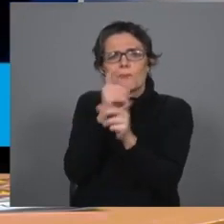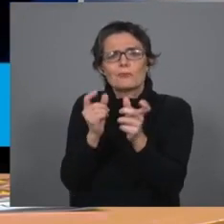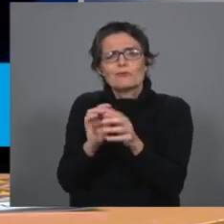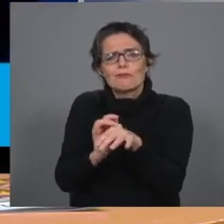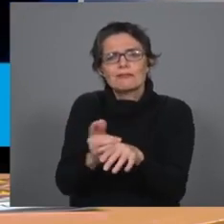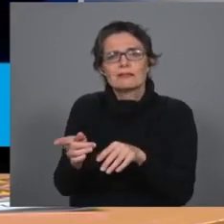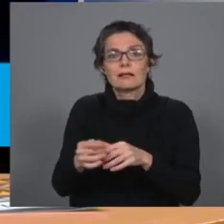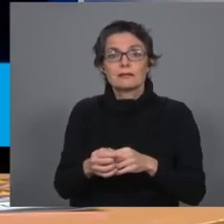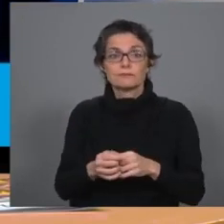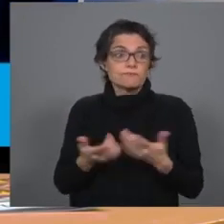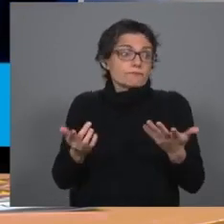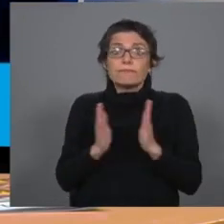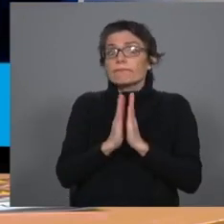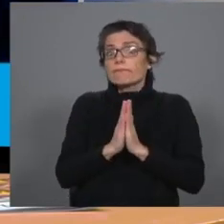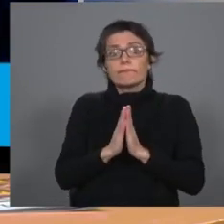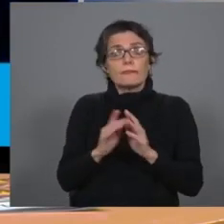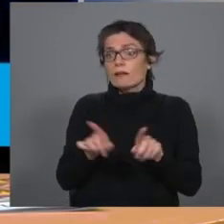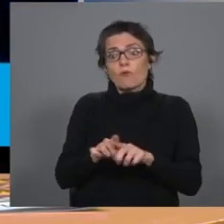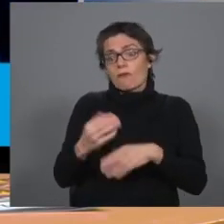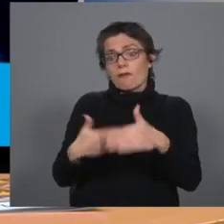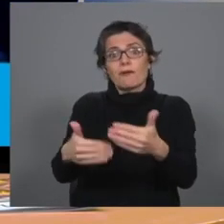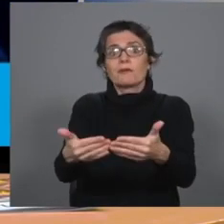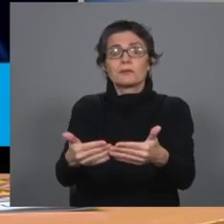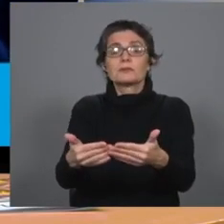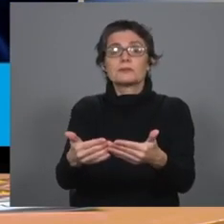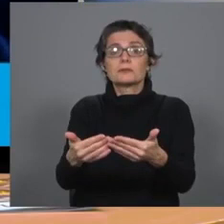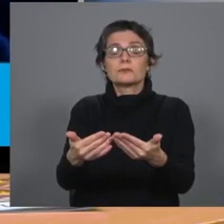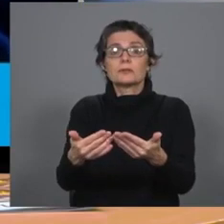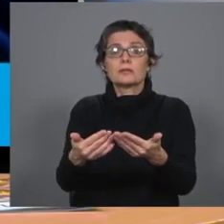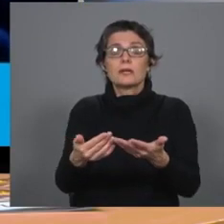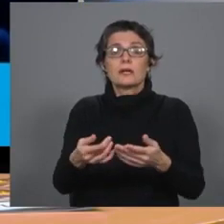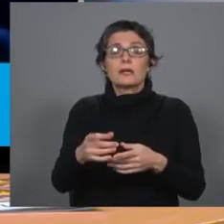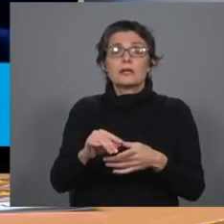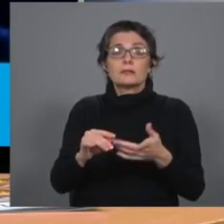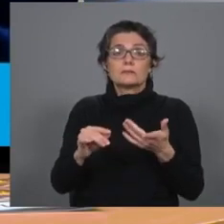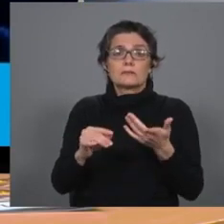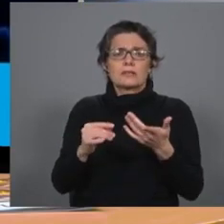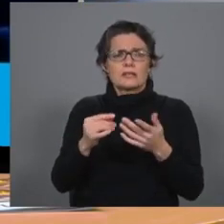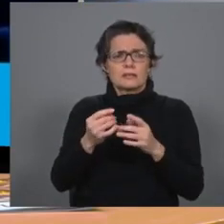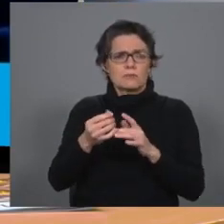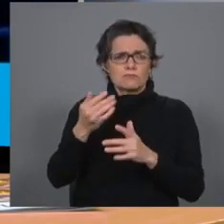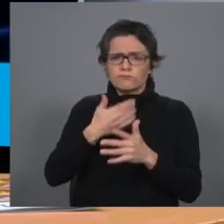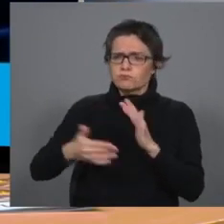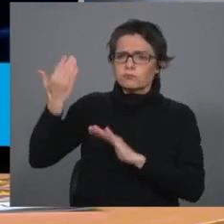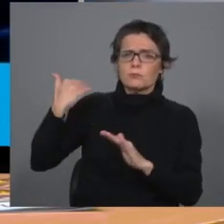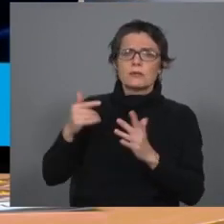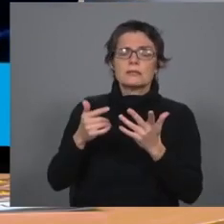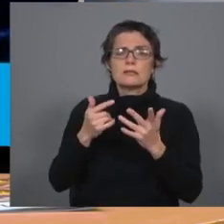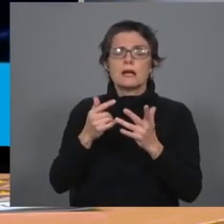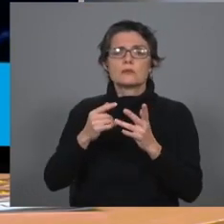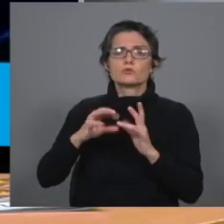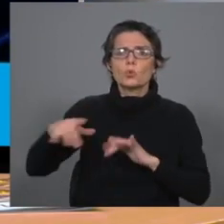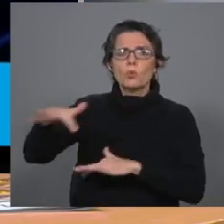comunidade primitiva se pôs a servir aqueles que necessitavam mais. Naquele caso eram os órfãos e as viúvas no povo de Israel, que